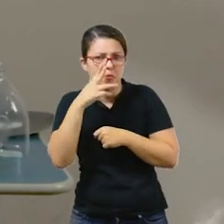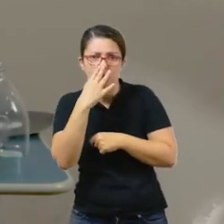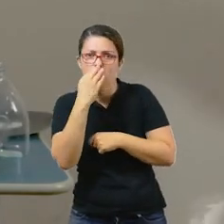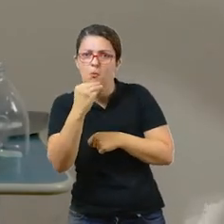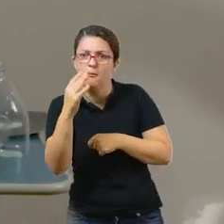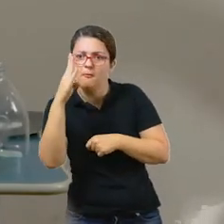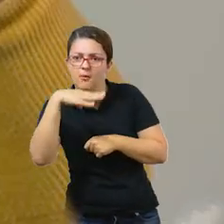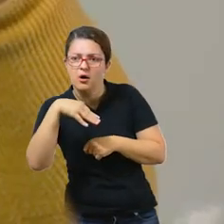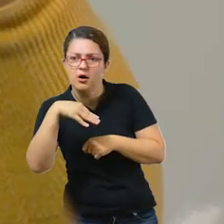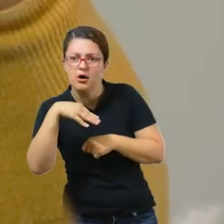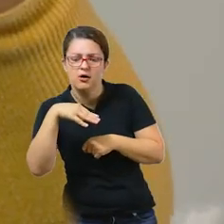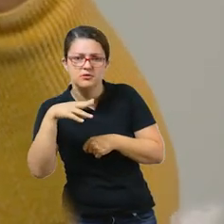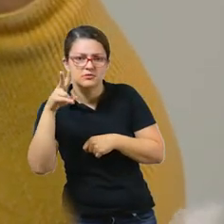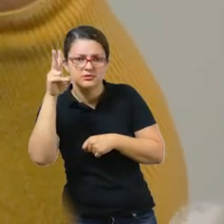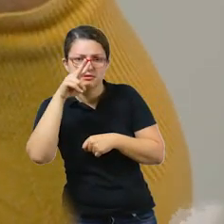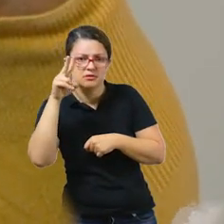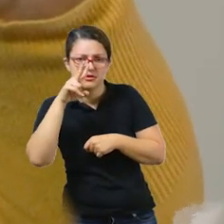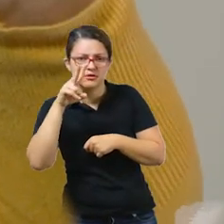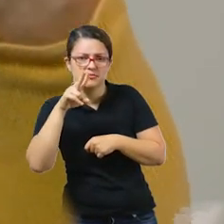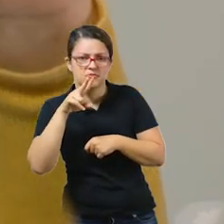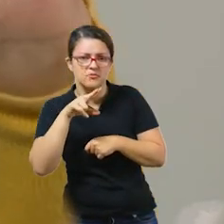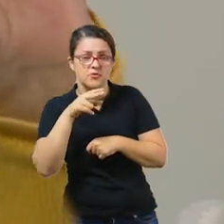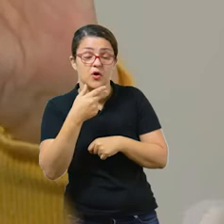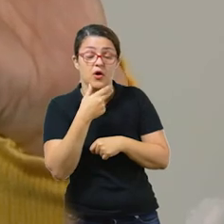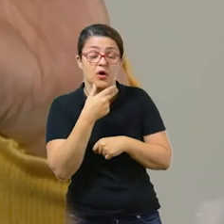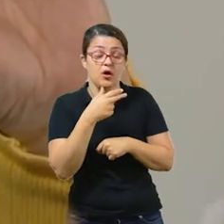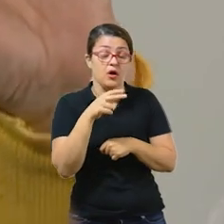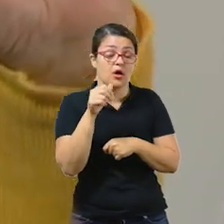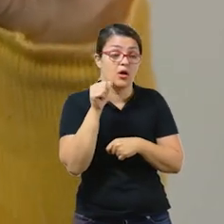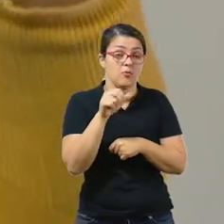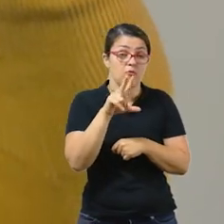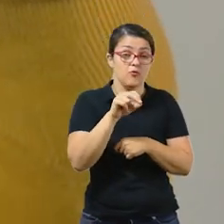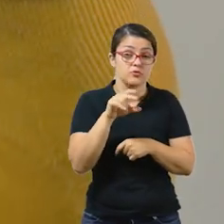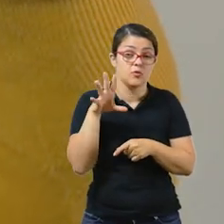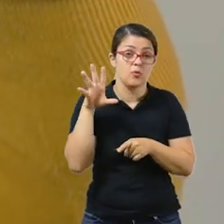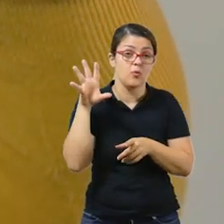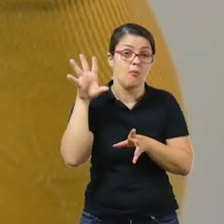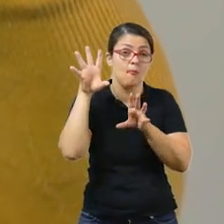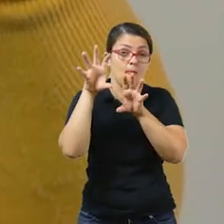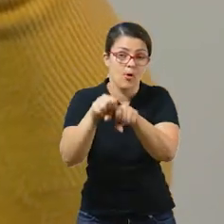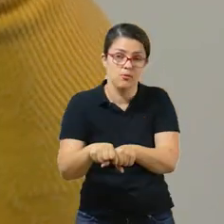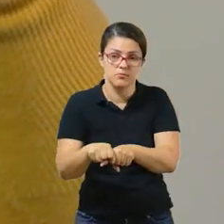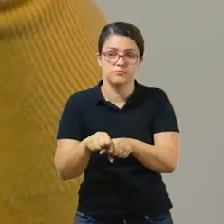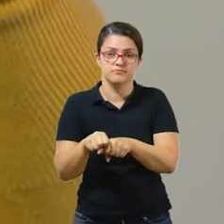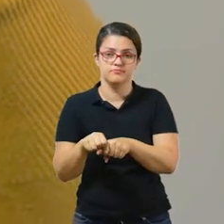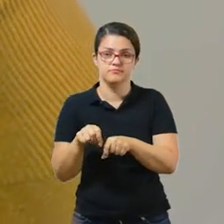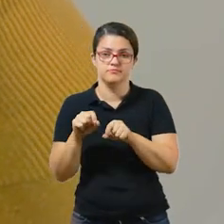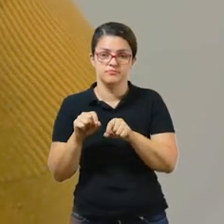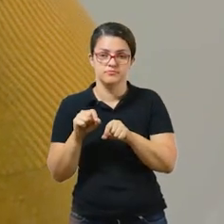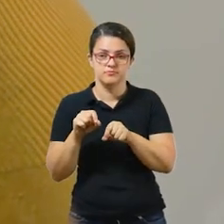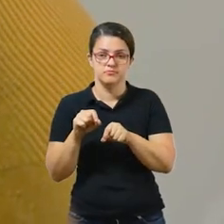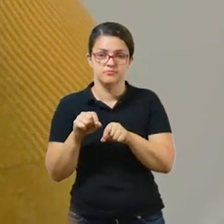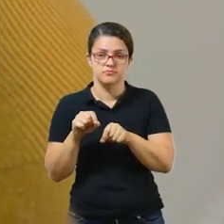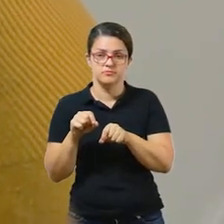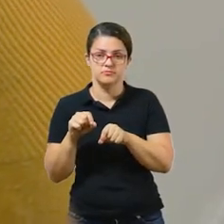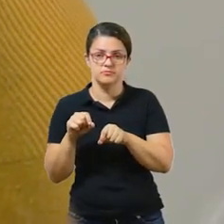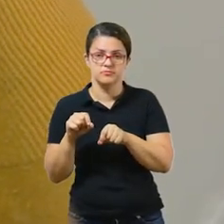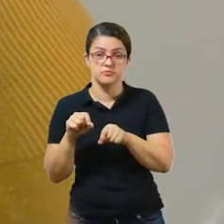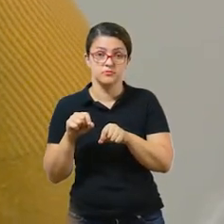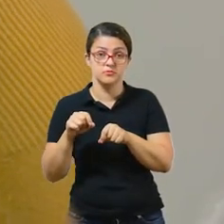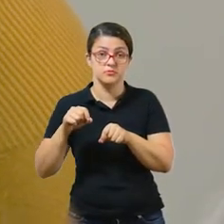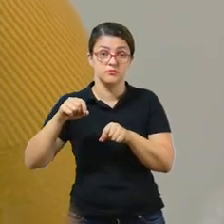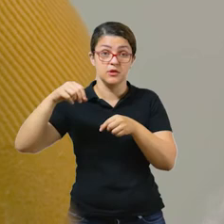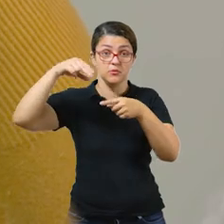vovozinha. Então, assim, com um pregador de roupas, faça a cabeça do lobo e coloca